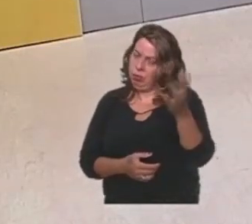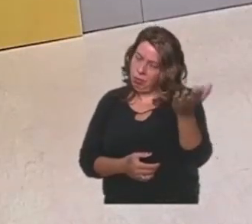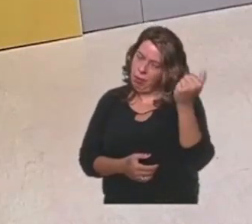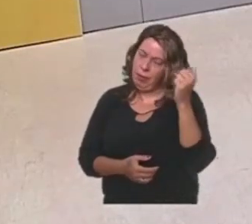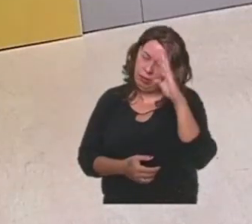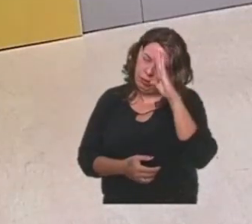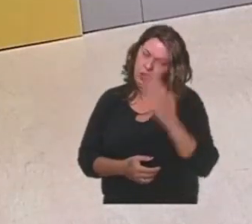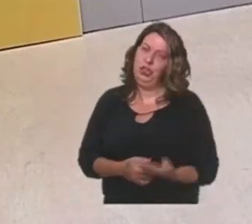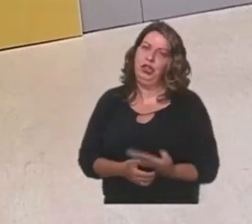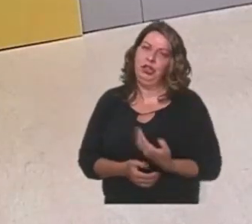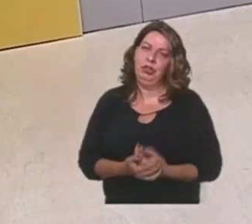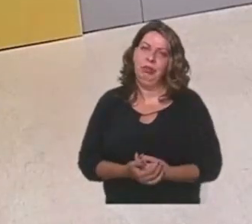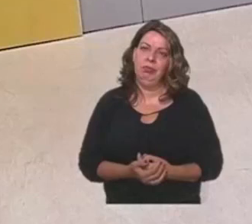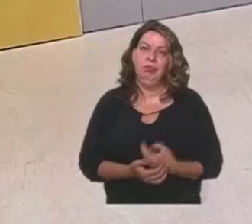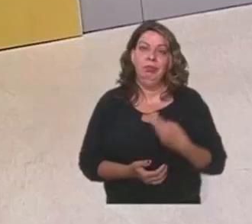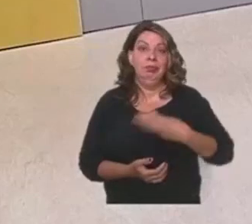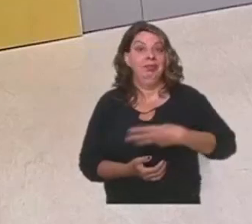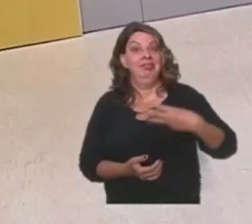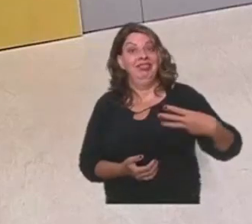nessa, acredita!